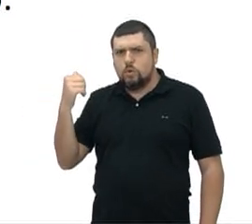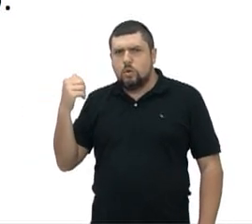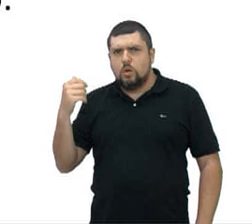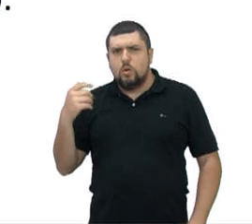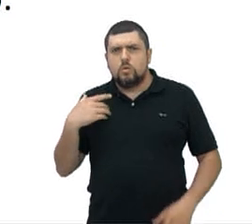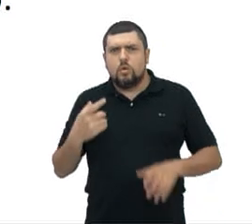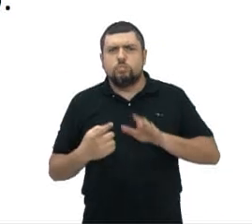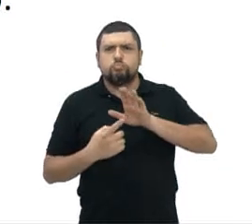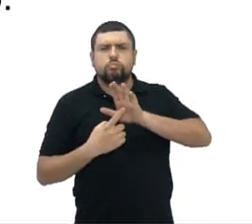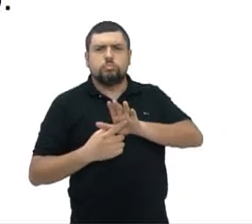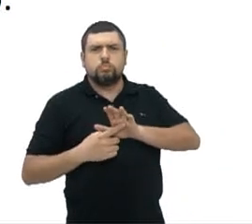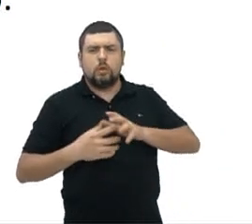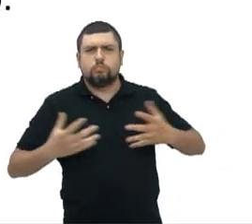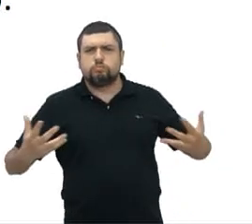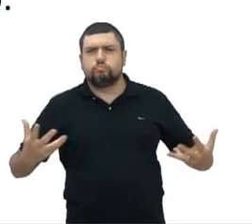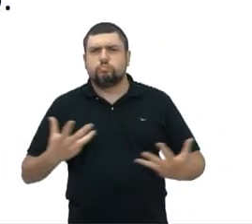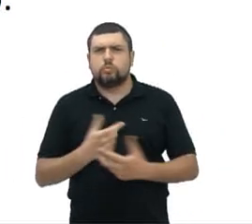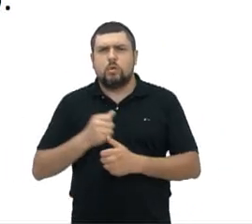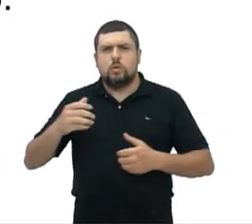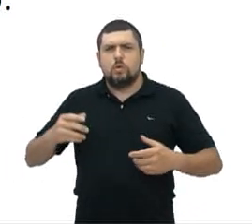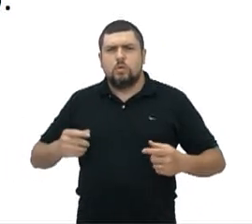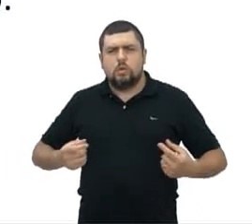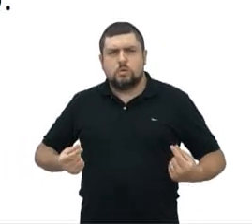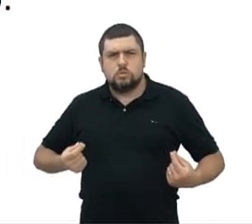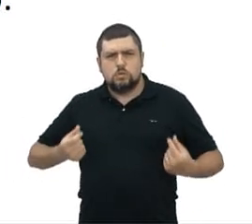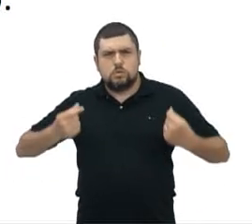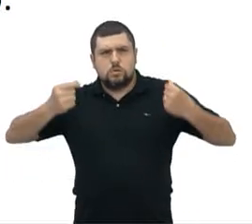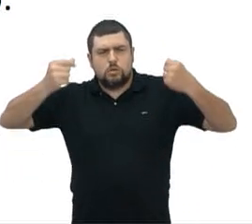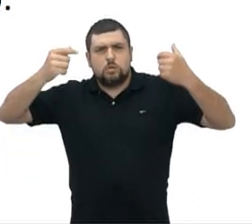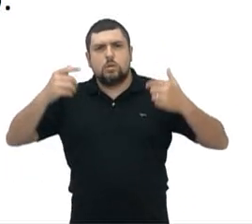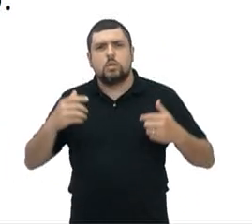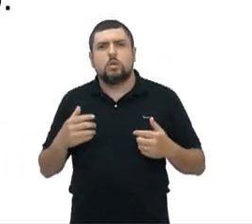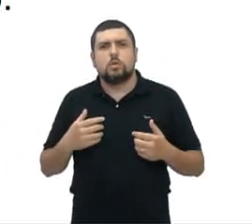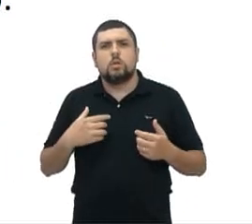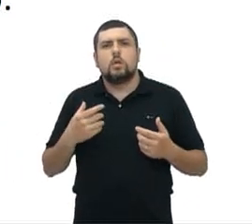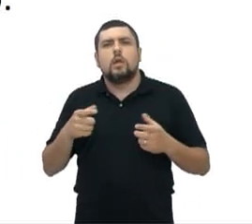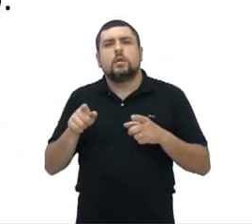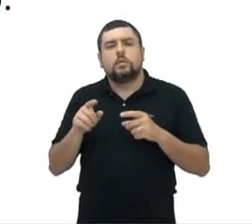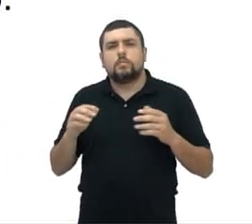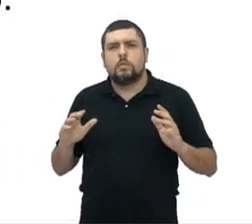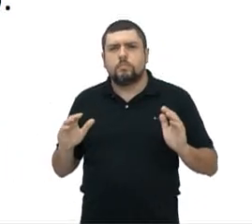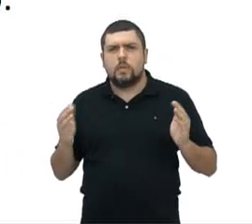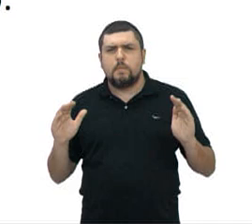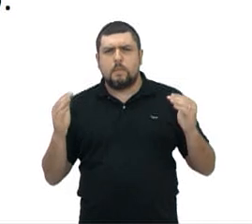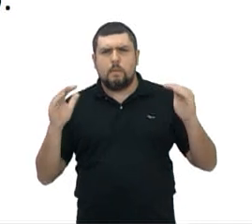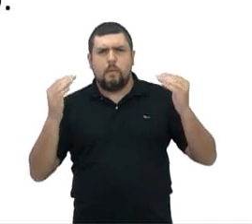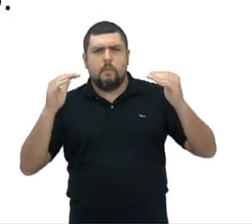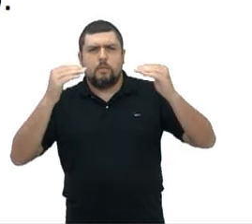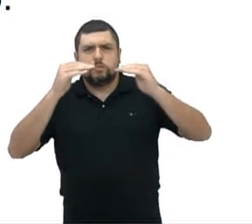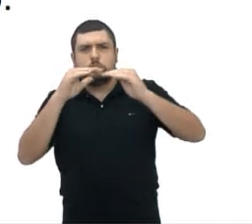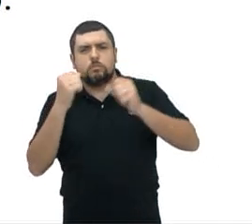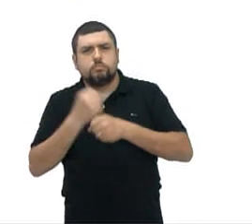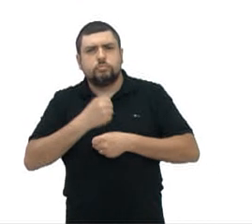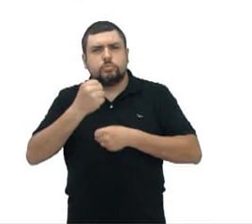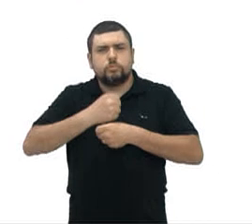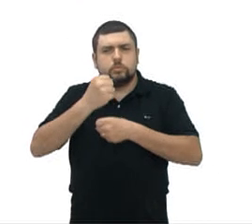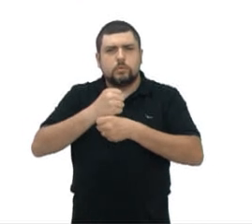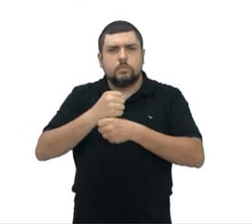riqueza, para estarem construindo, né, essas pirâmides e valorizando a história do reino